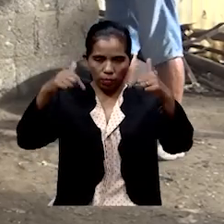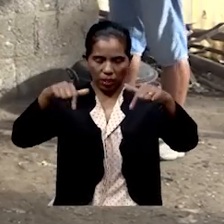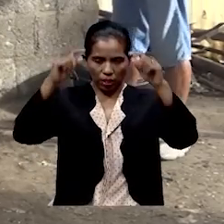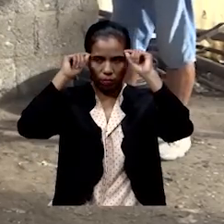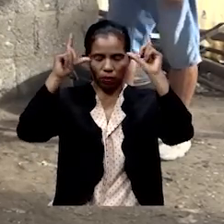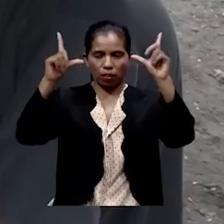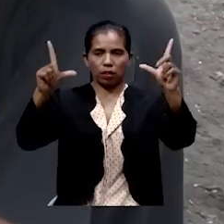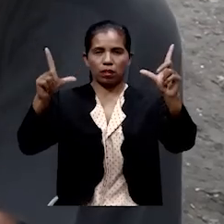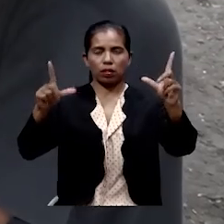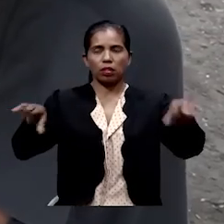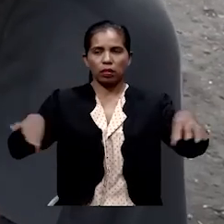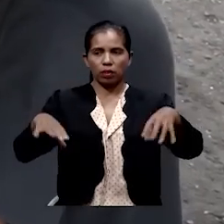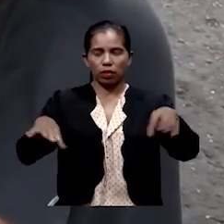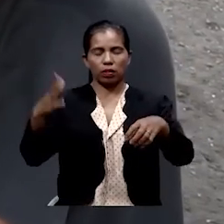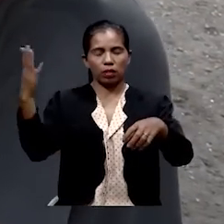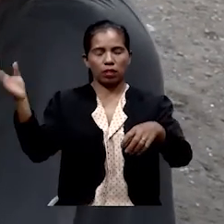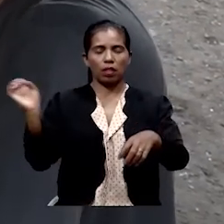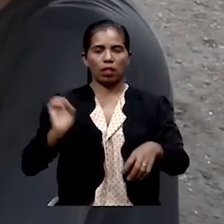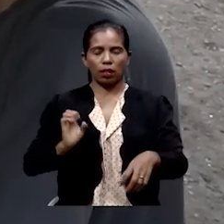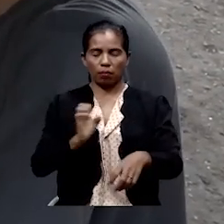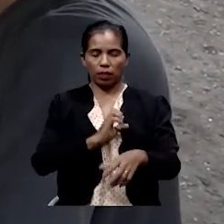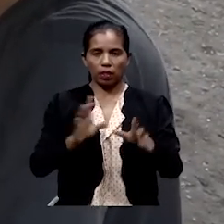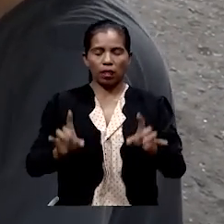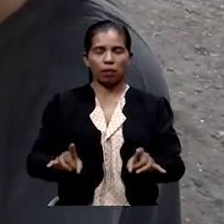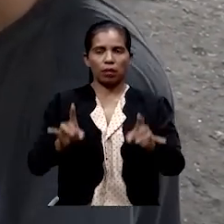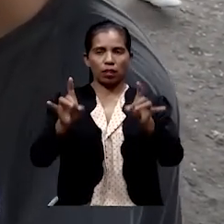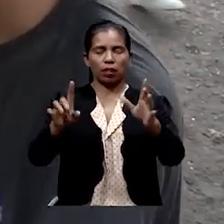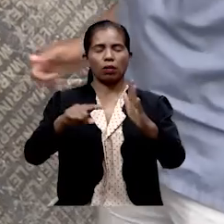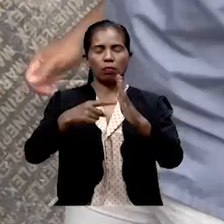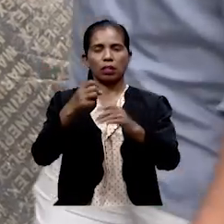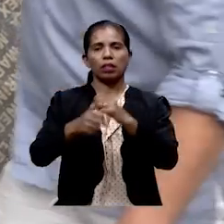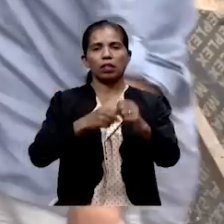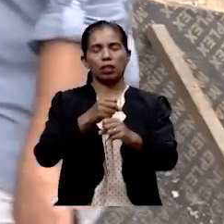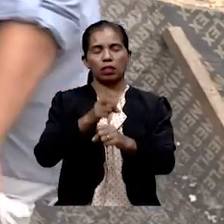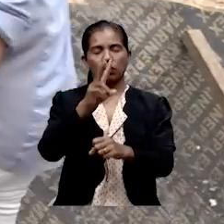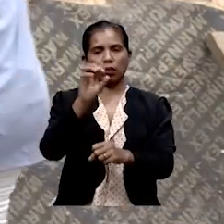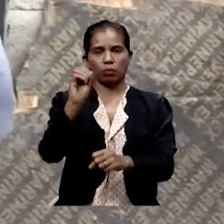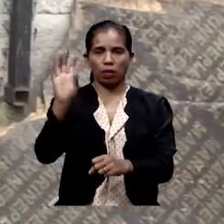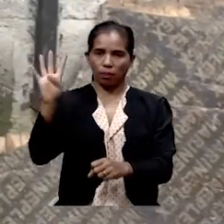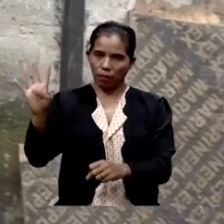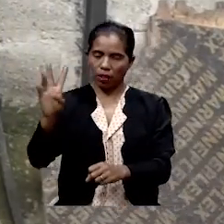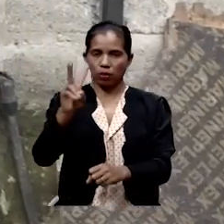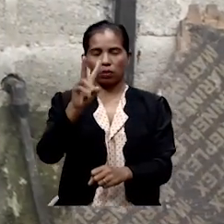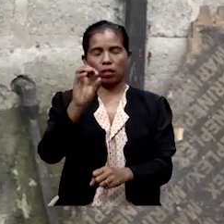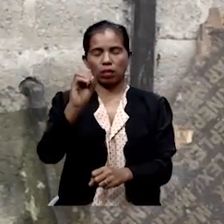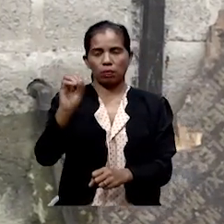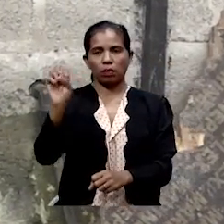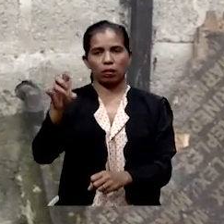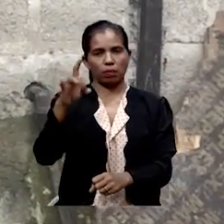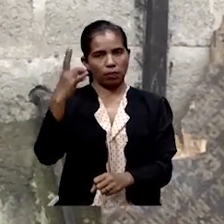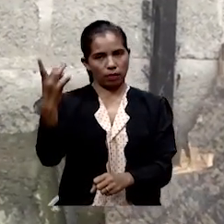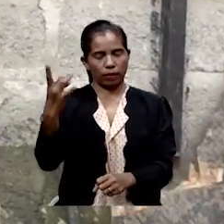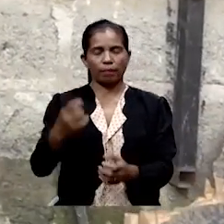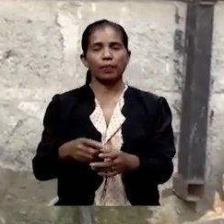Timor-Leste nia servisu ia embaixada Amerika hahuku sitina ring rua hat to ring rua sanolo resinwalu.